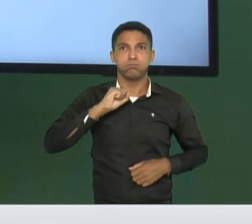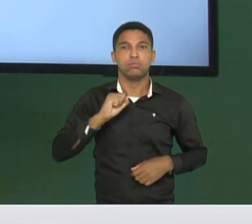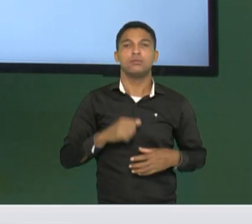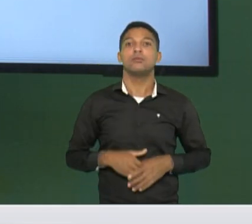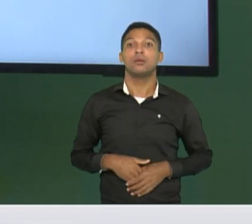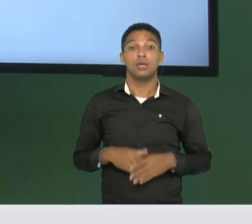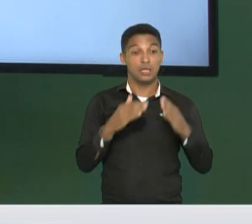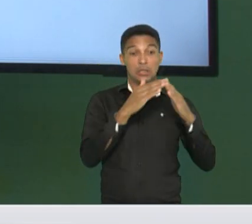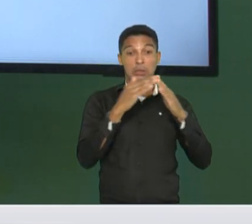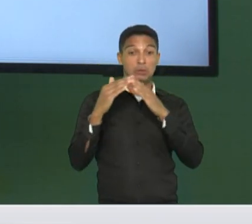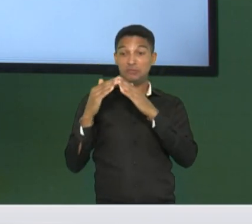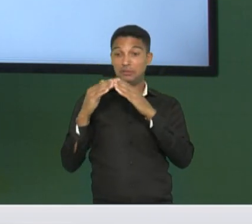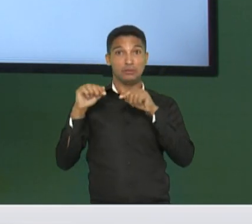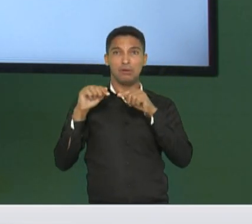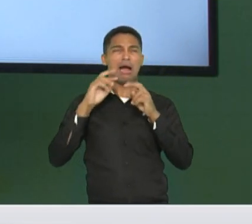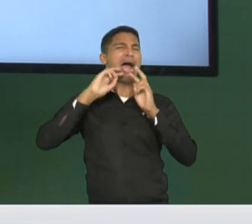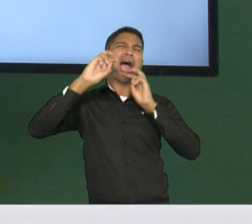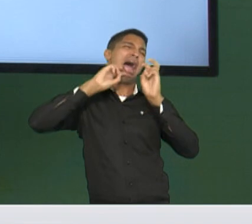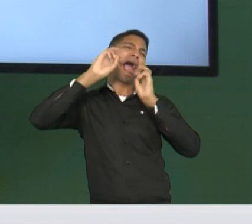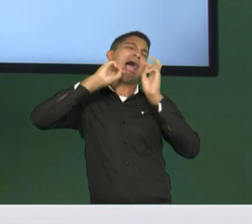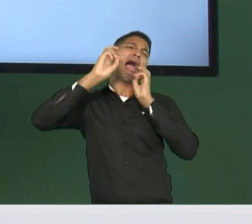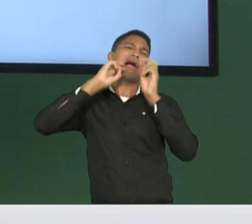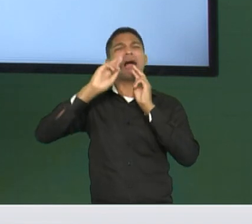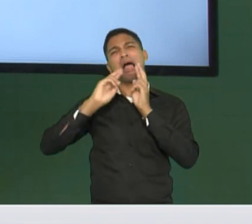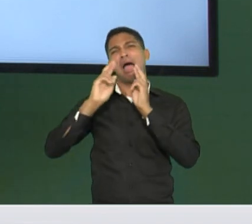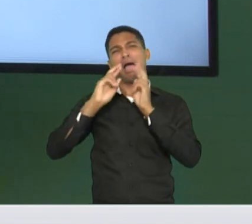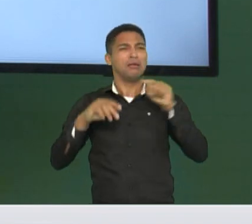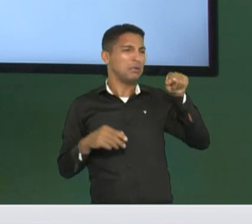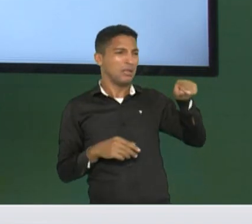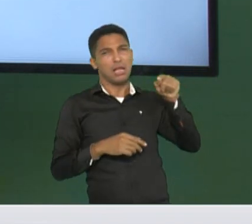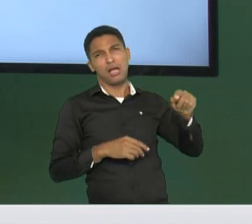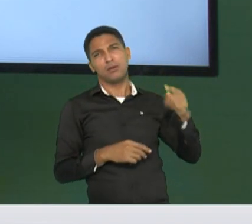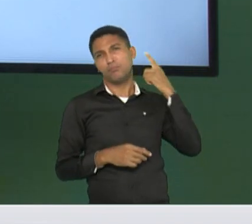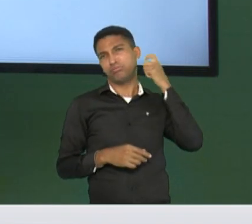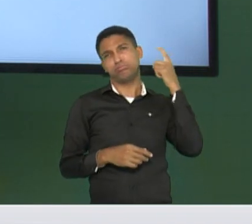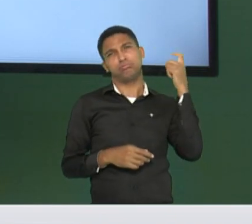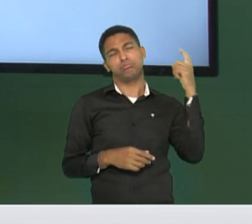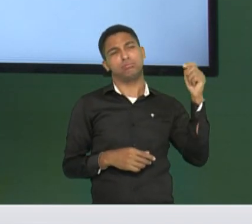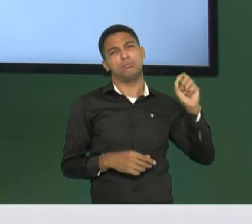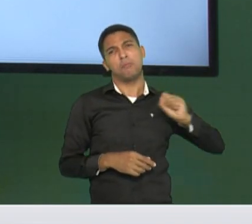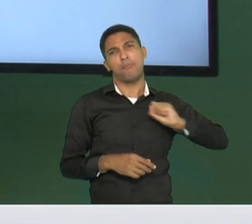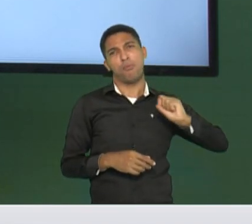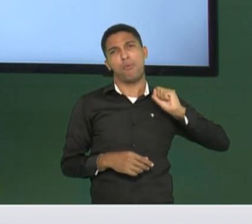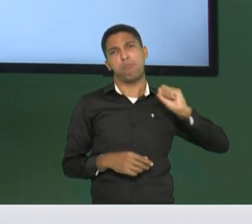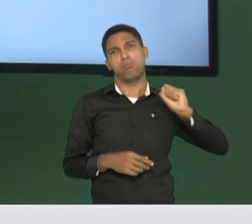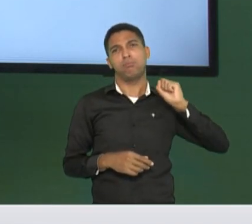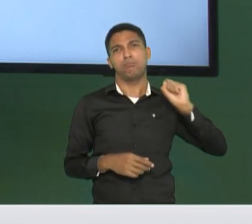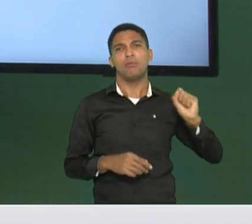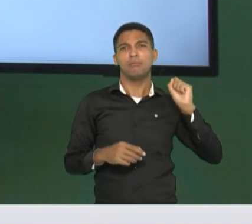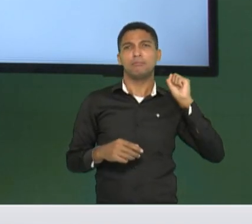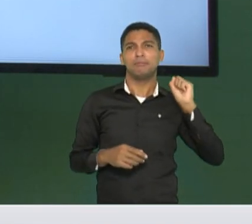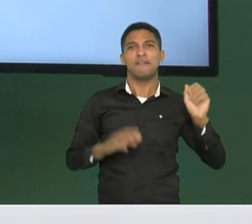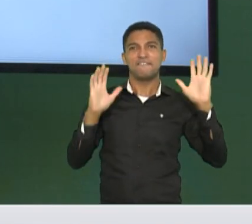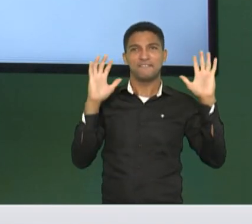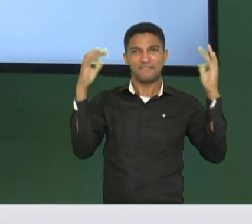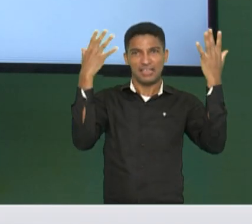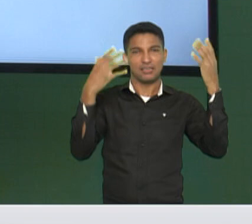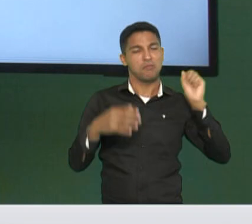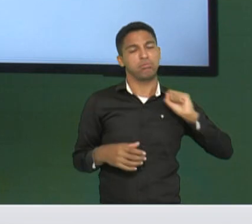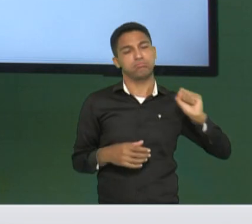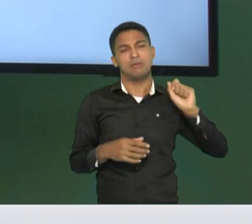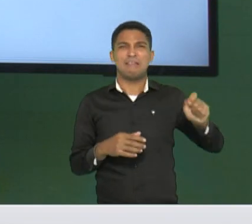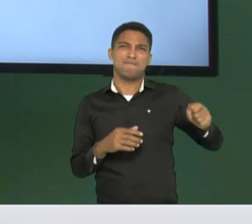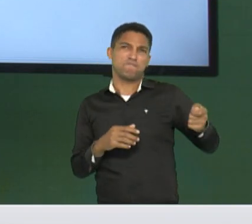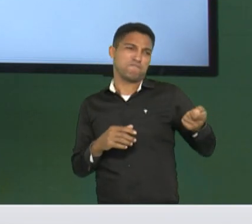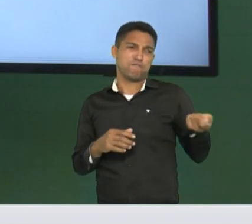som alto. Quem nunca, né? Teve um vizinho que fez uma festa, que foi noite adentro, com um som alto,